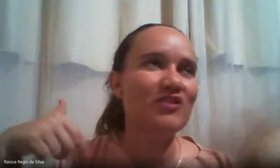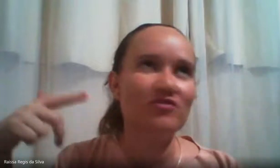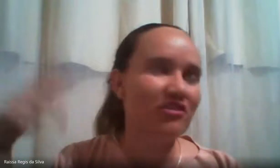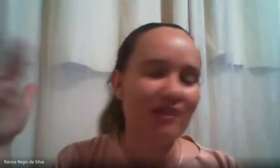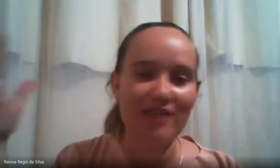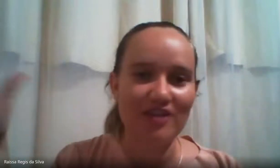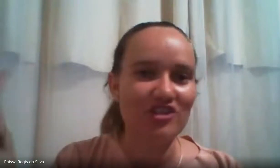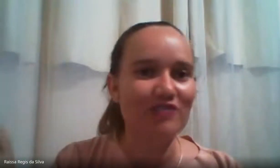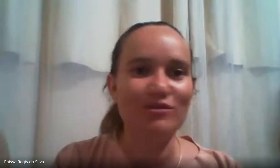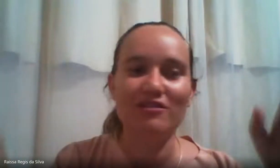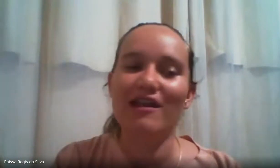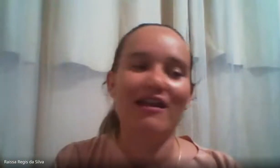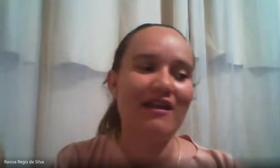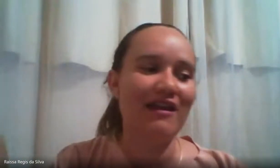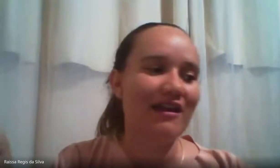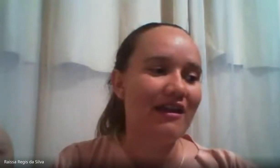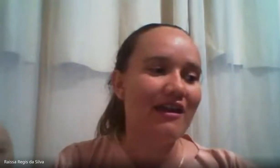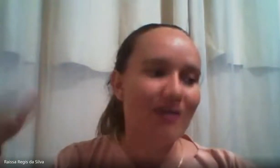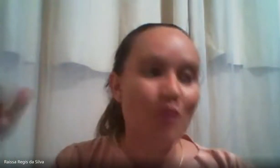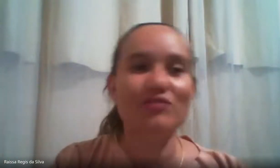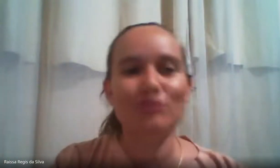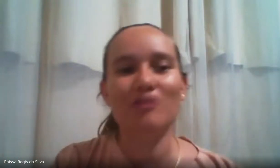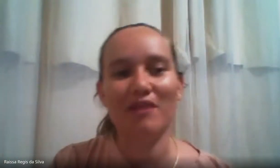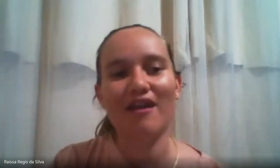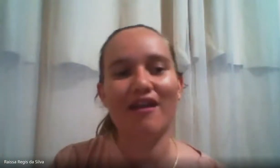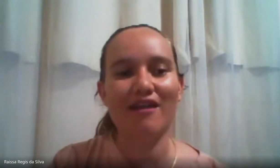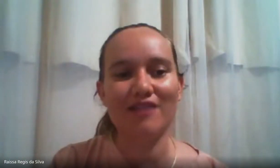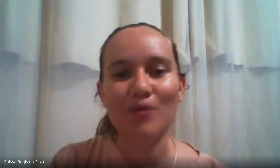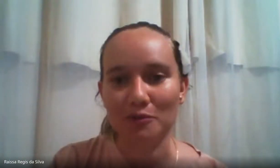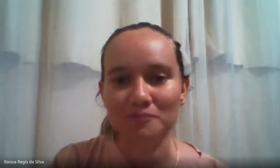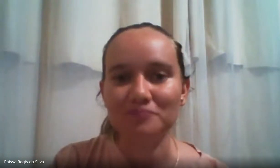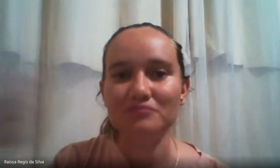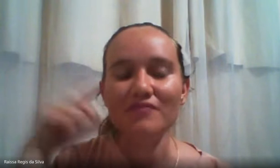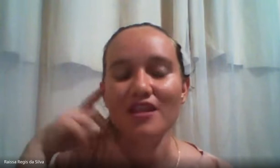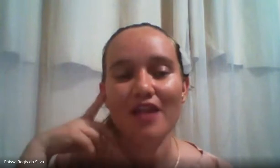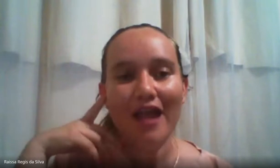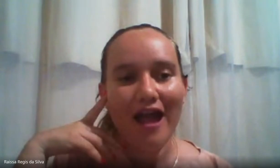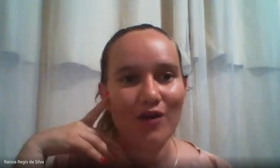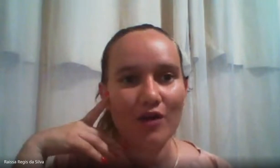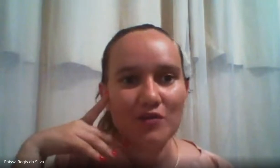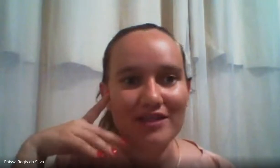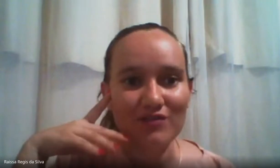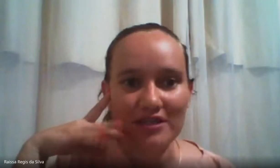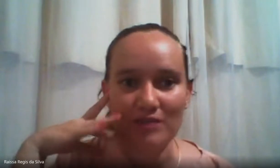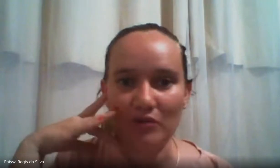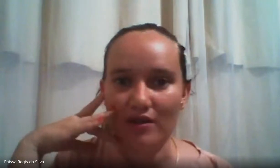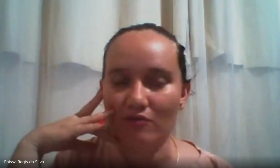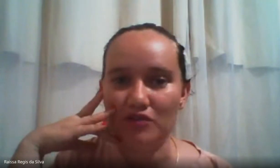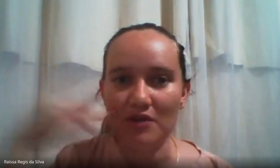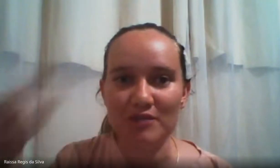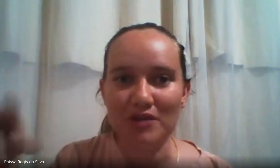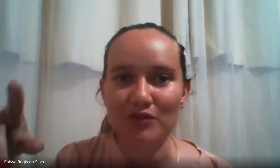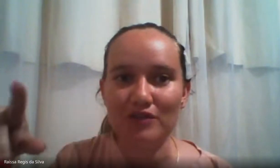super difícil de entender. A gente está estudando, com muito estudo também é tranquilo. Agora, não sei se vocês responderam,